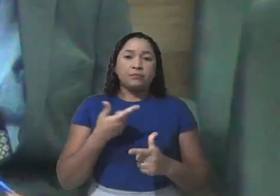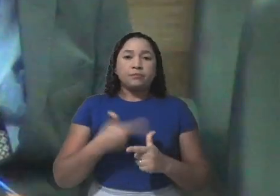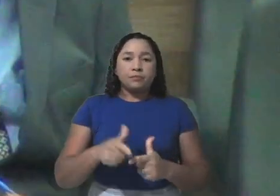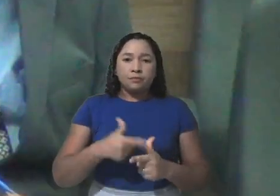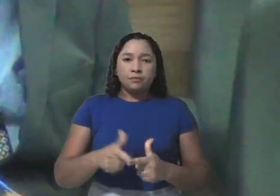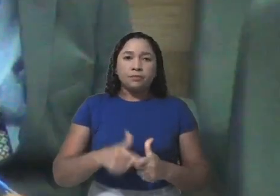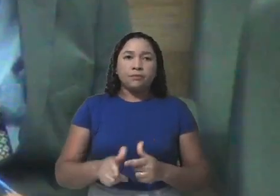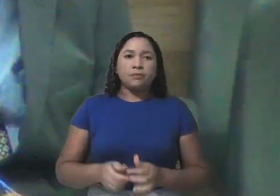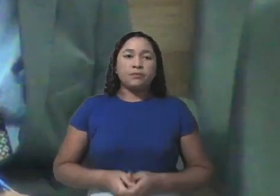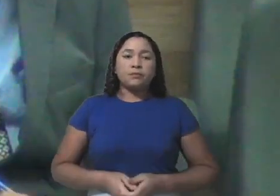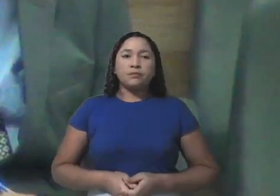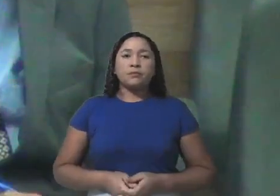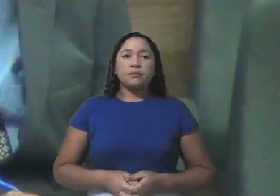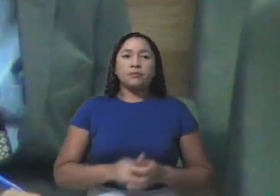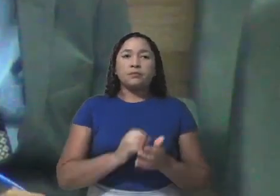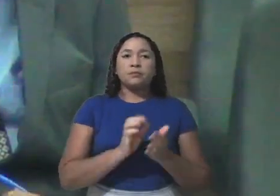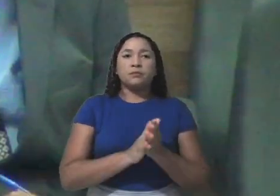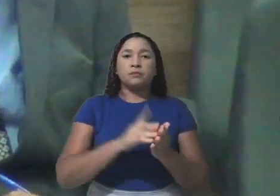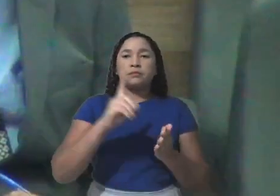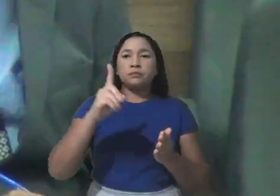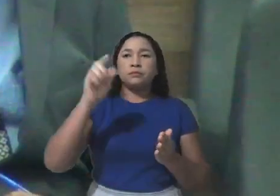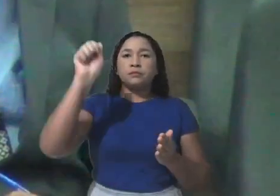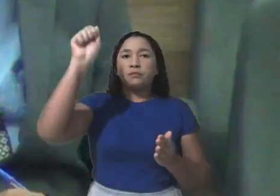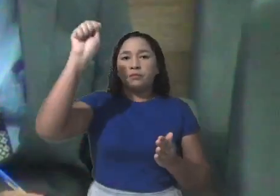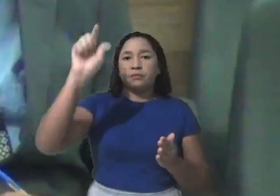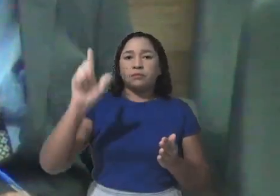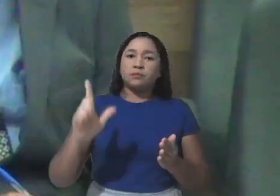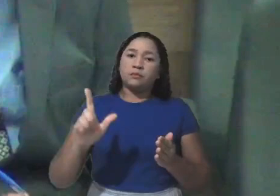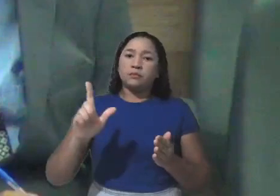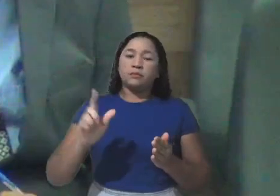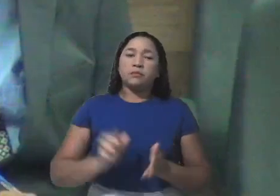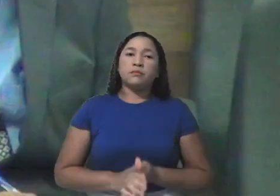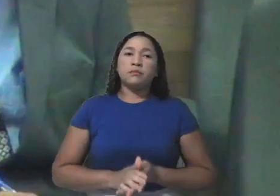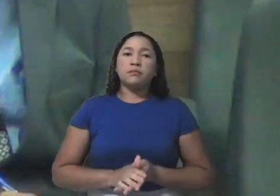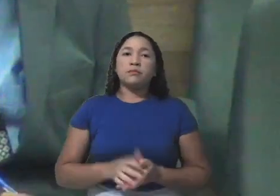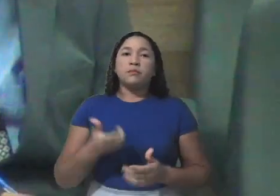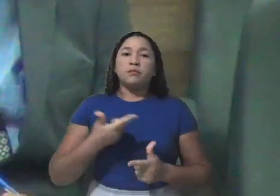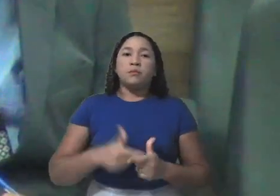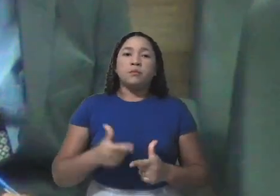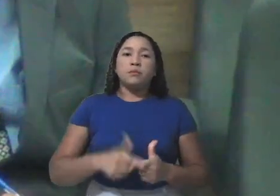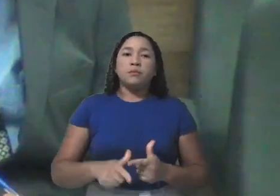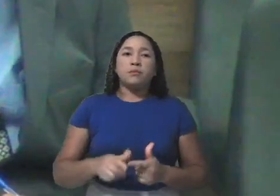4. Problema no ministério do apóstolo Paulo.